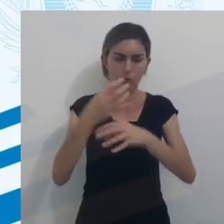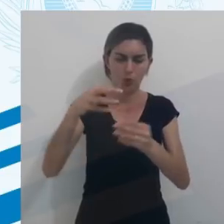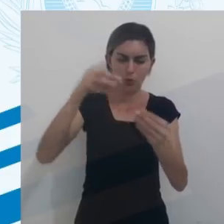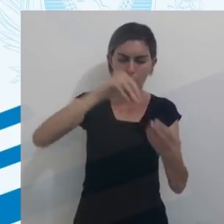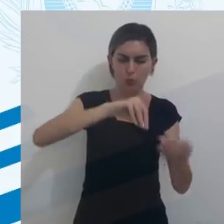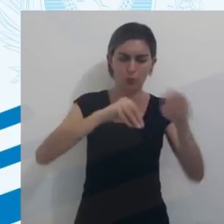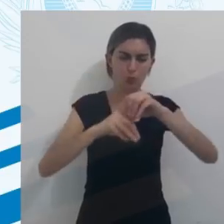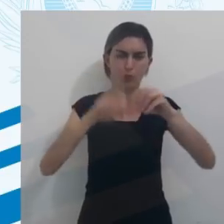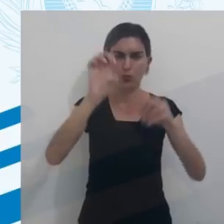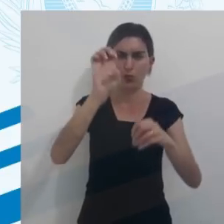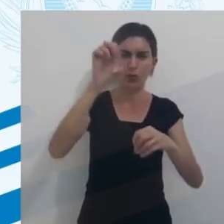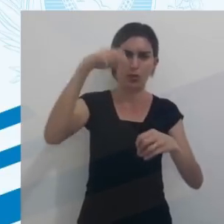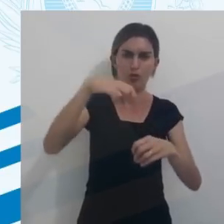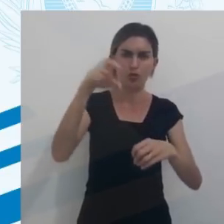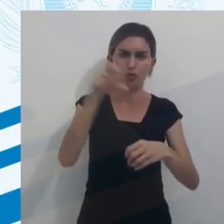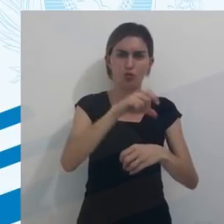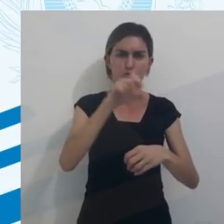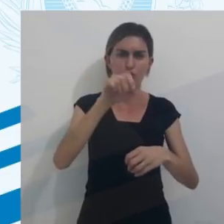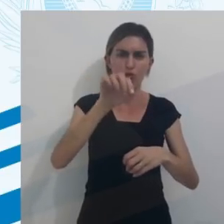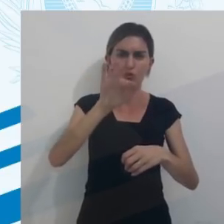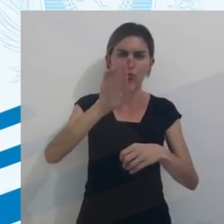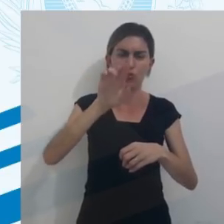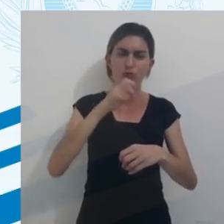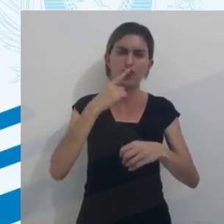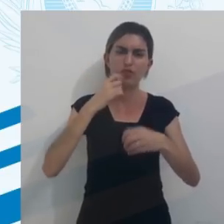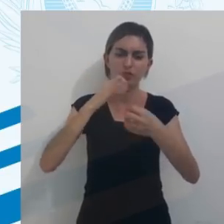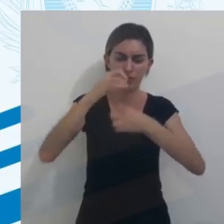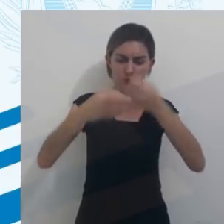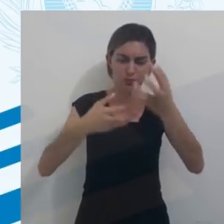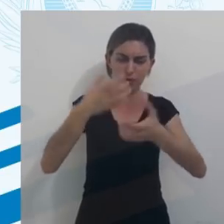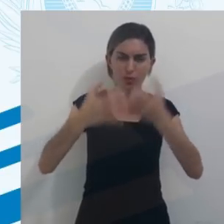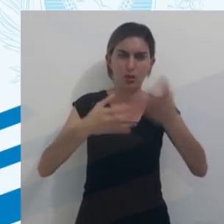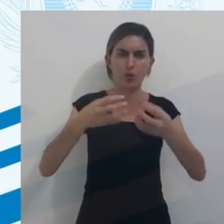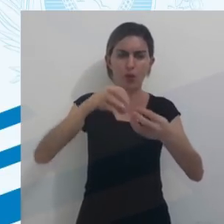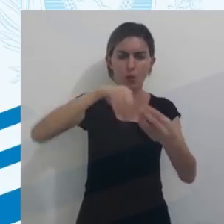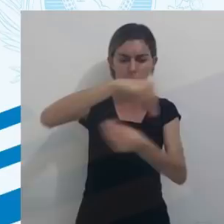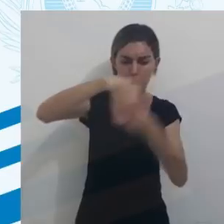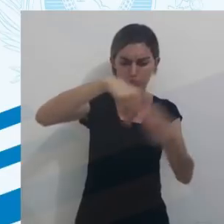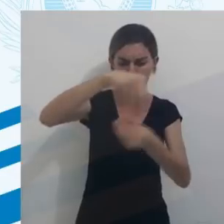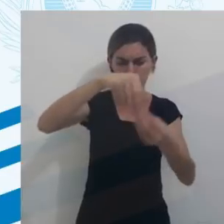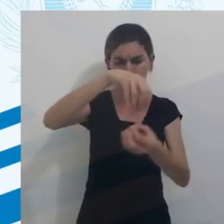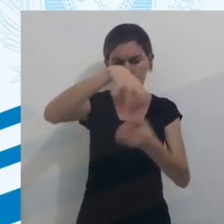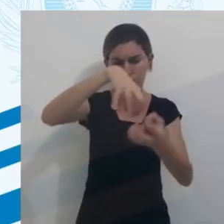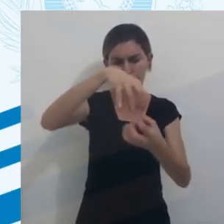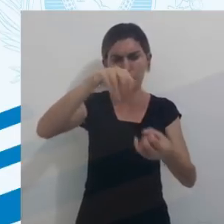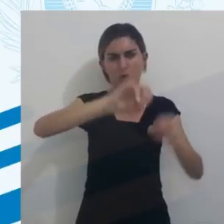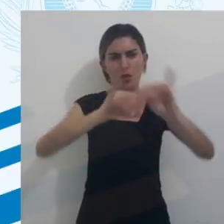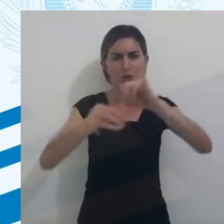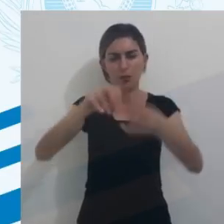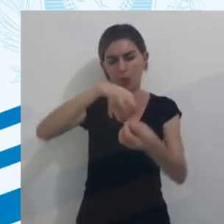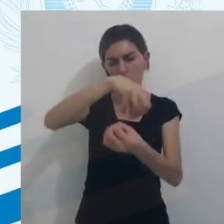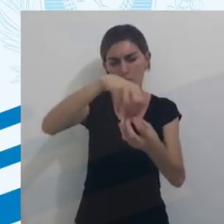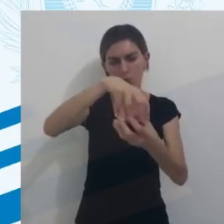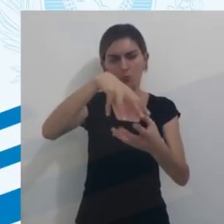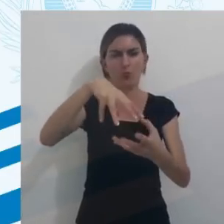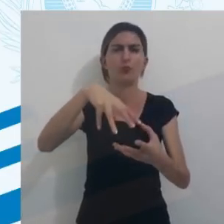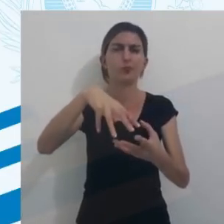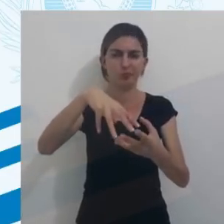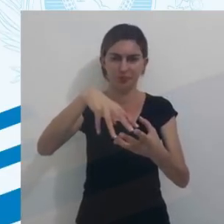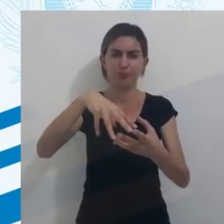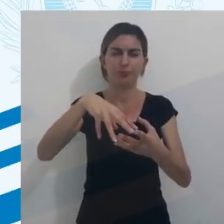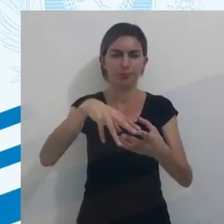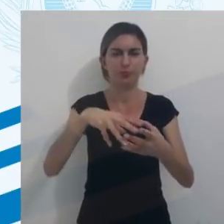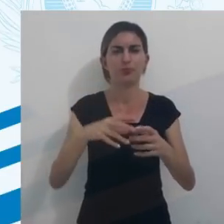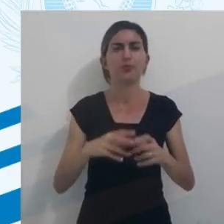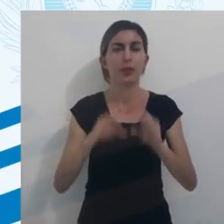com enxofre e vai formar um novo produto. E das reações químicas, eu tenho também as reações de